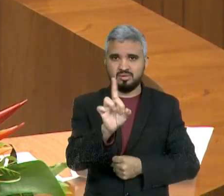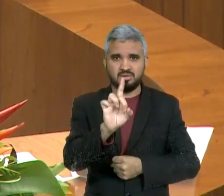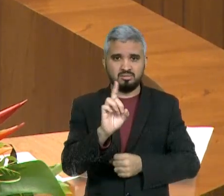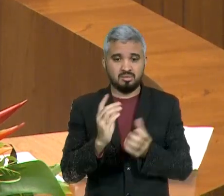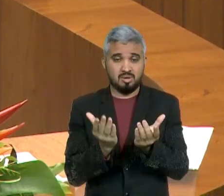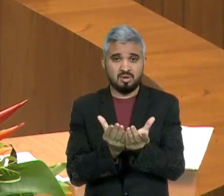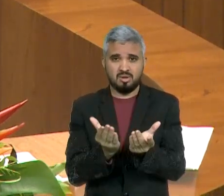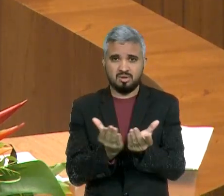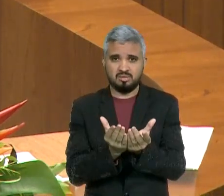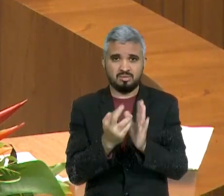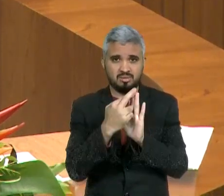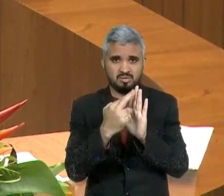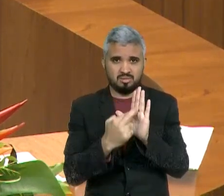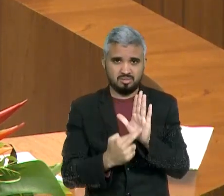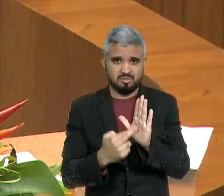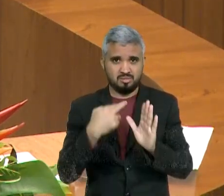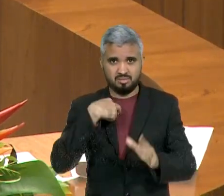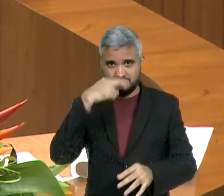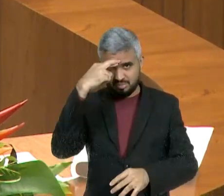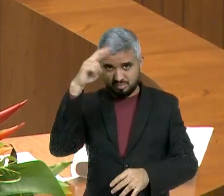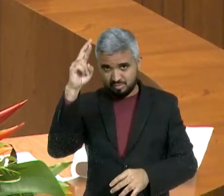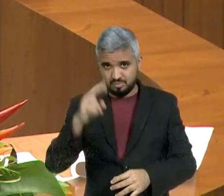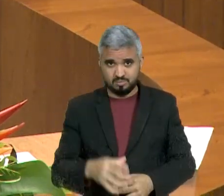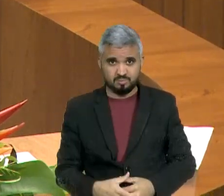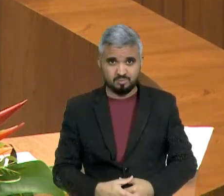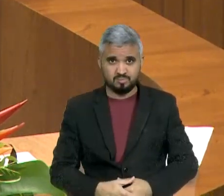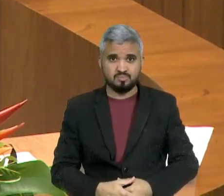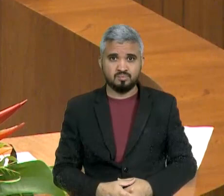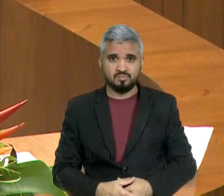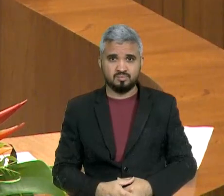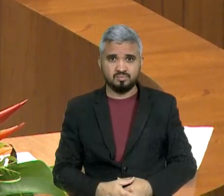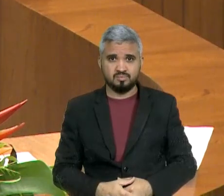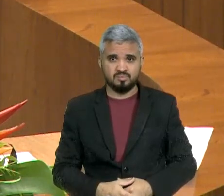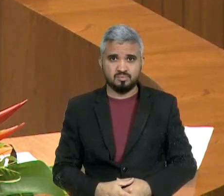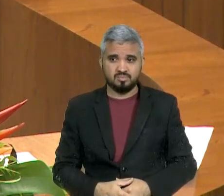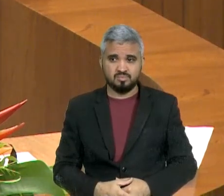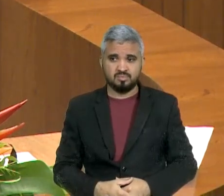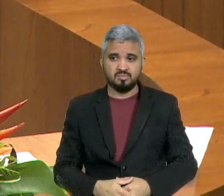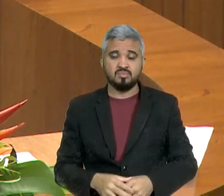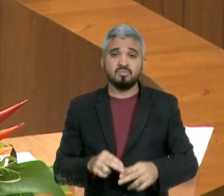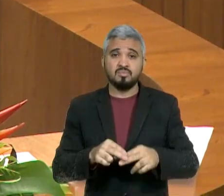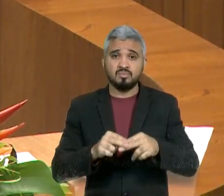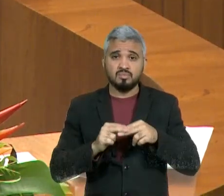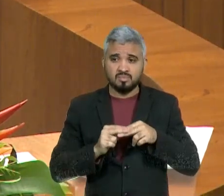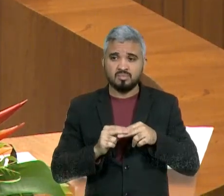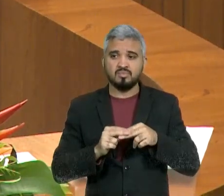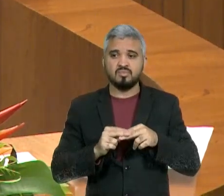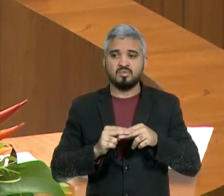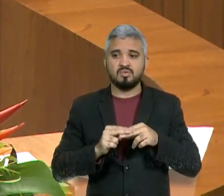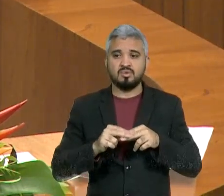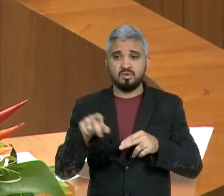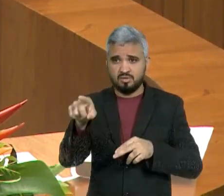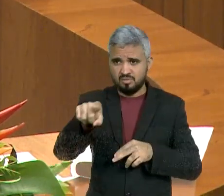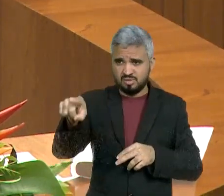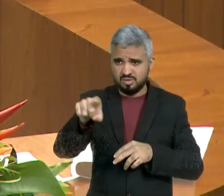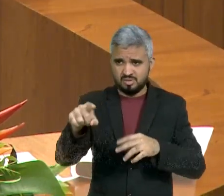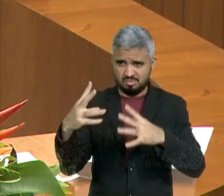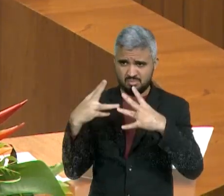religiosas. Então, assim, querem já se intrometer o que acontece dentro dos templos sagrados? A